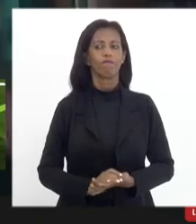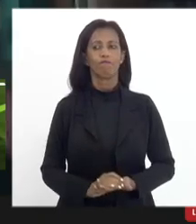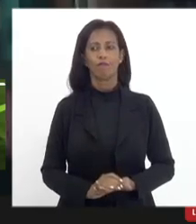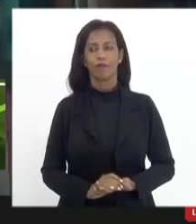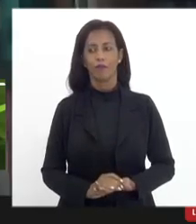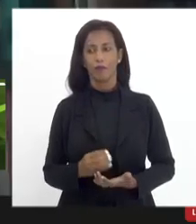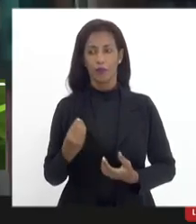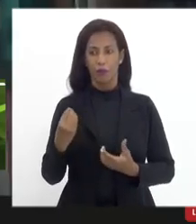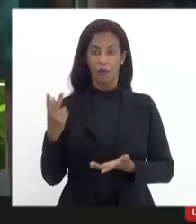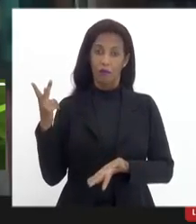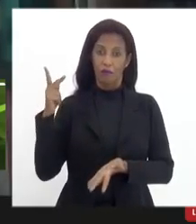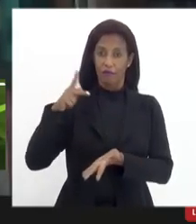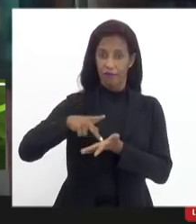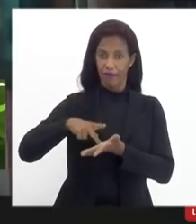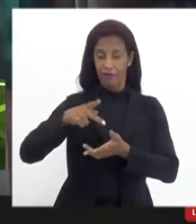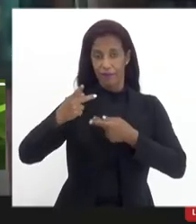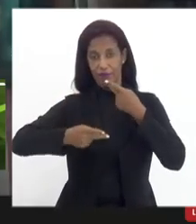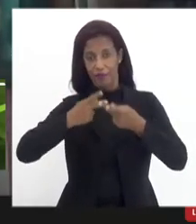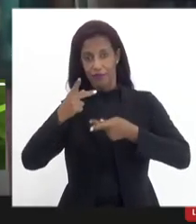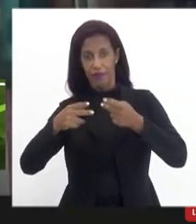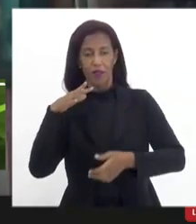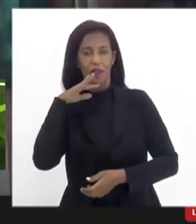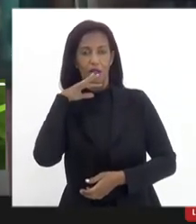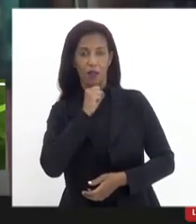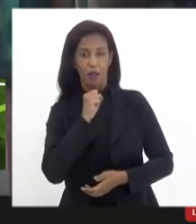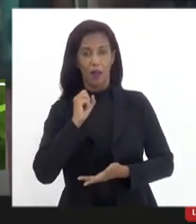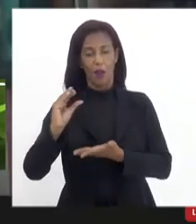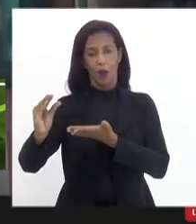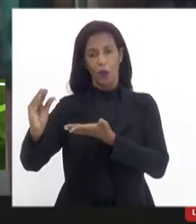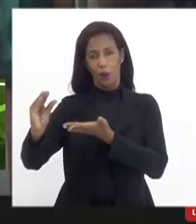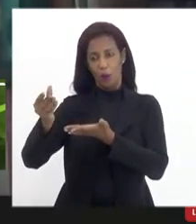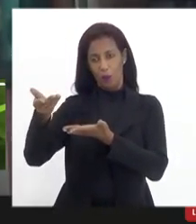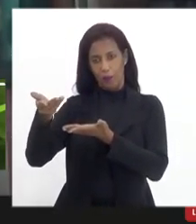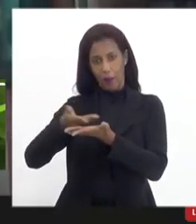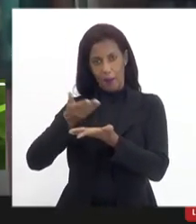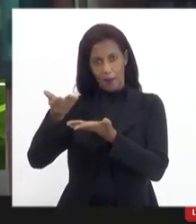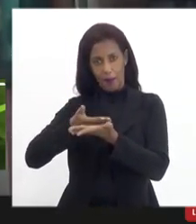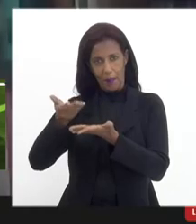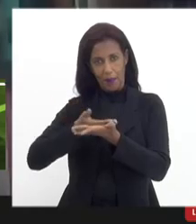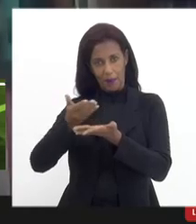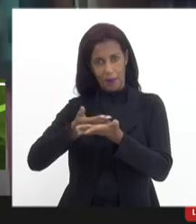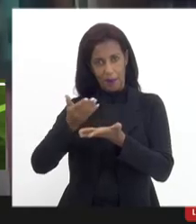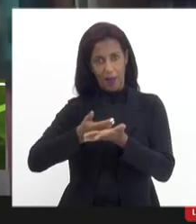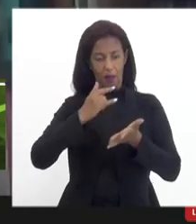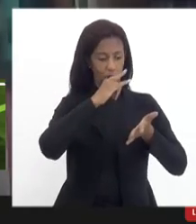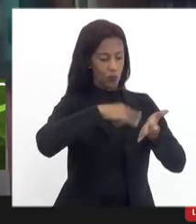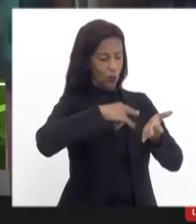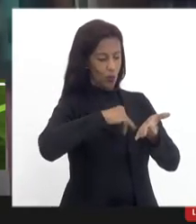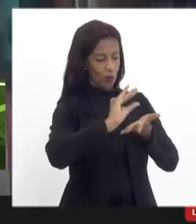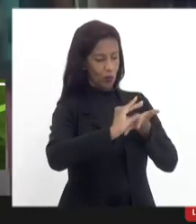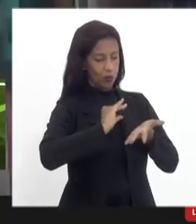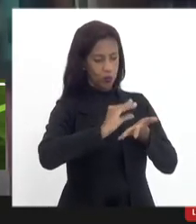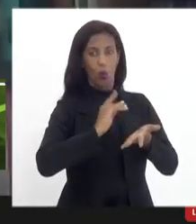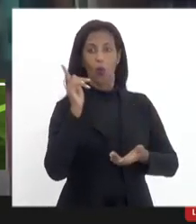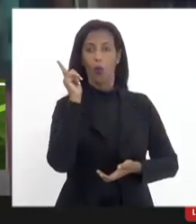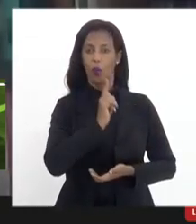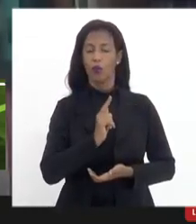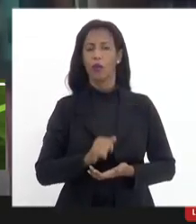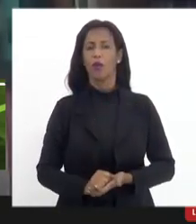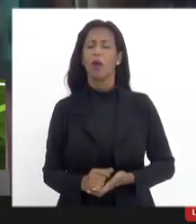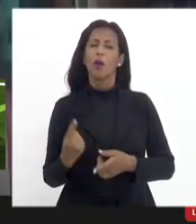Nós, parlamentares, recebemos demandas, solicitações. Né? Por que que você, por exemplo,